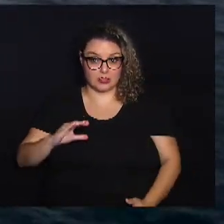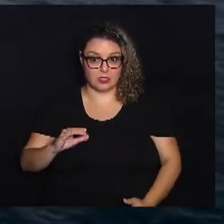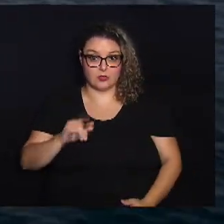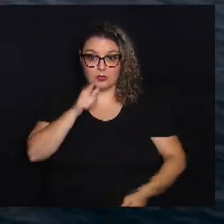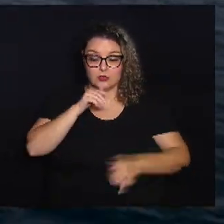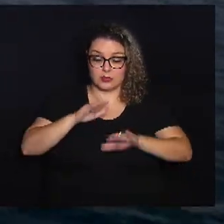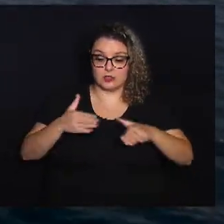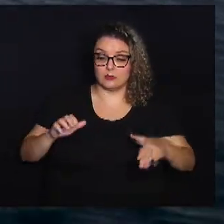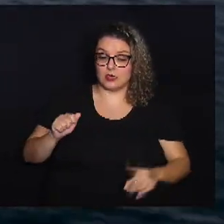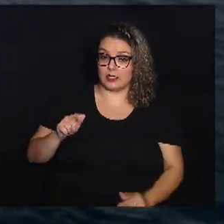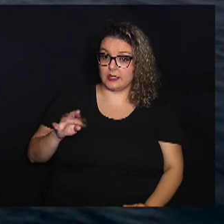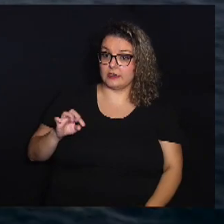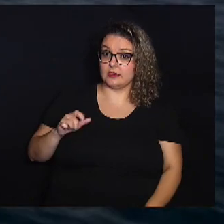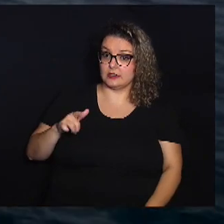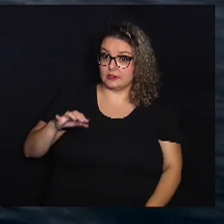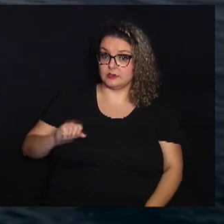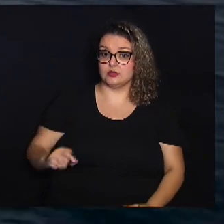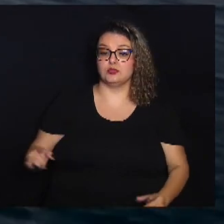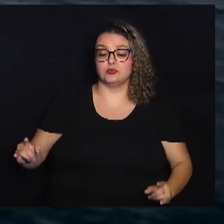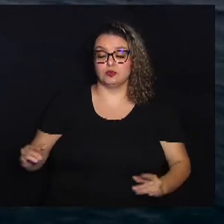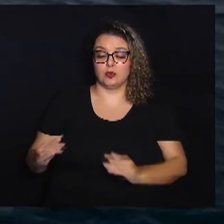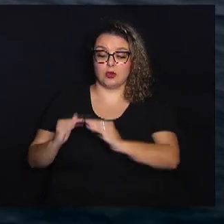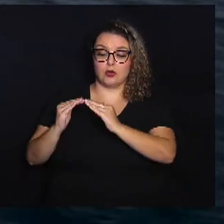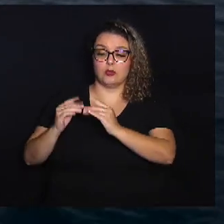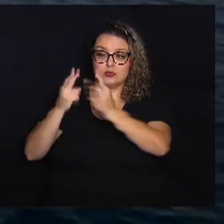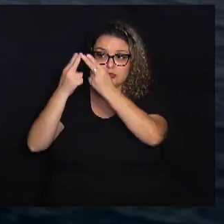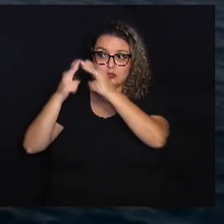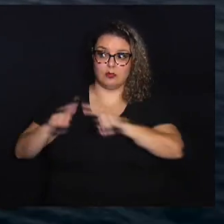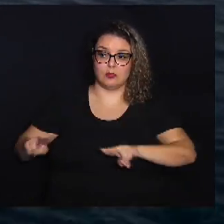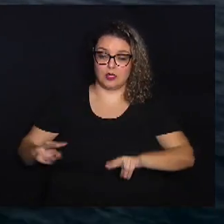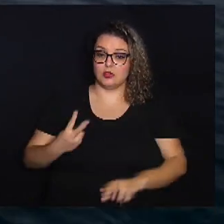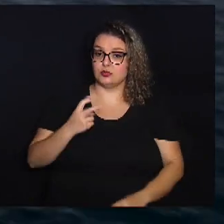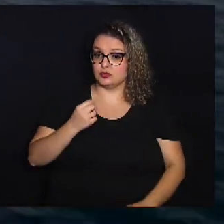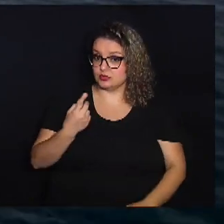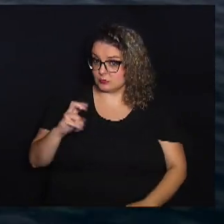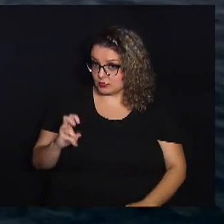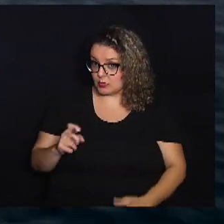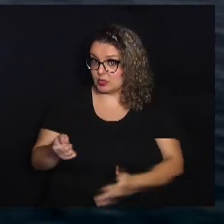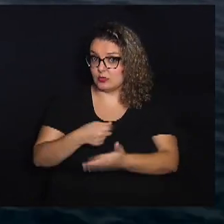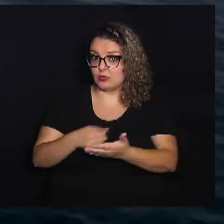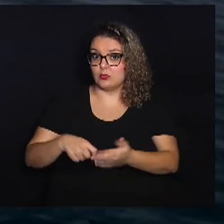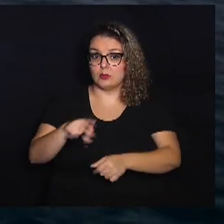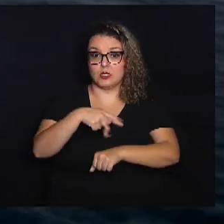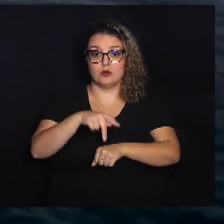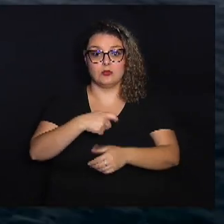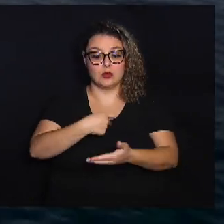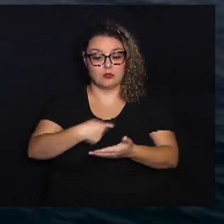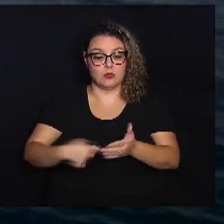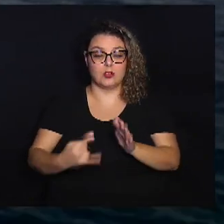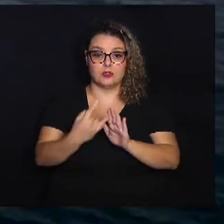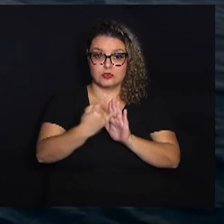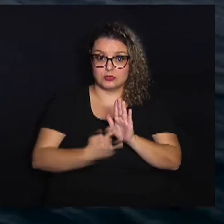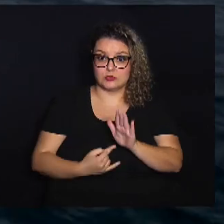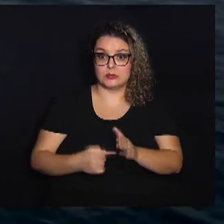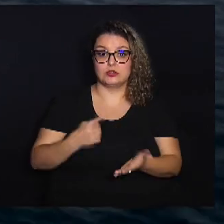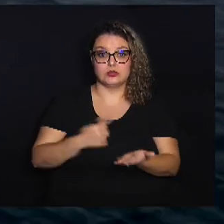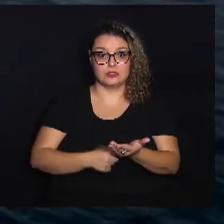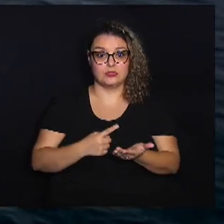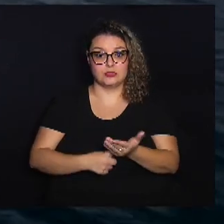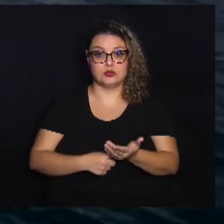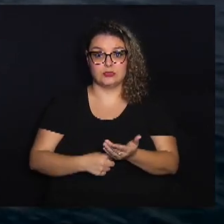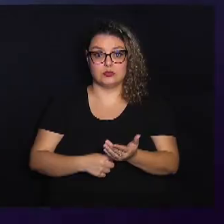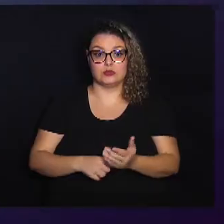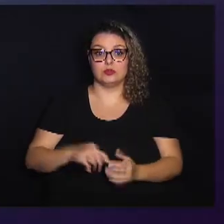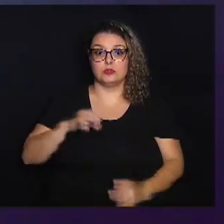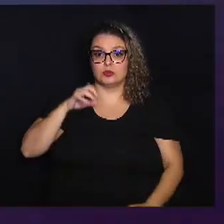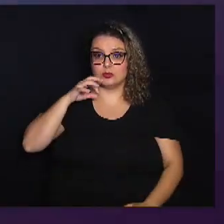No Acordo de Paris, que aconteceu em 2015, os países que assinaram o documento se comprometeram a manter o aquecimento